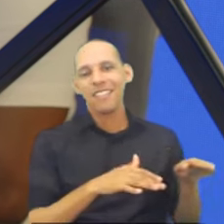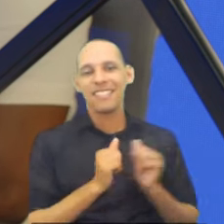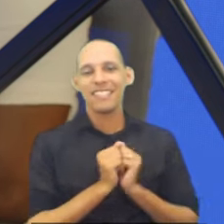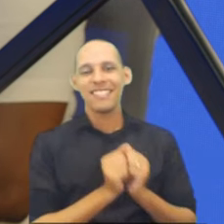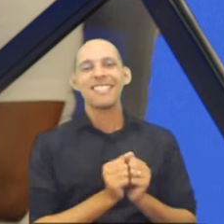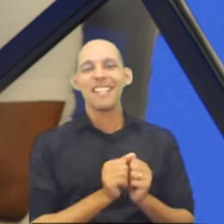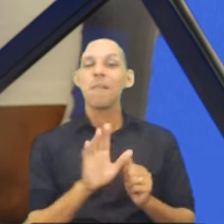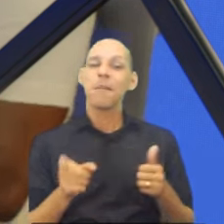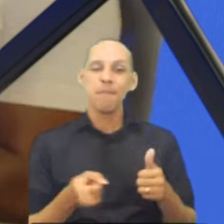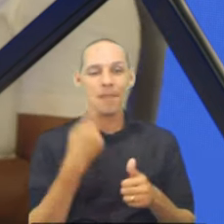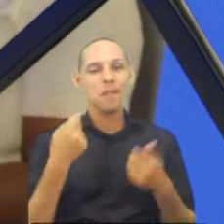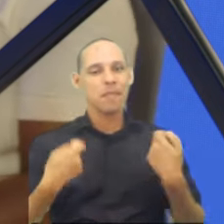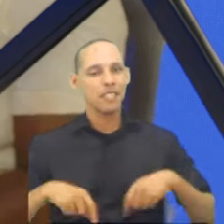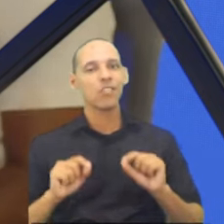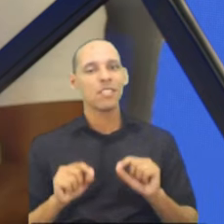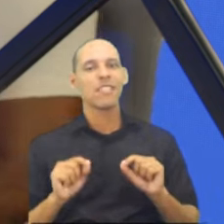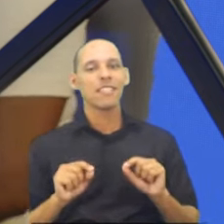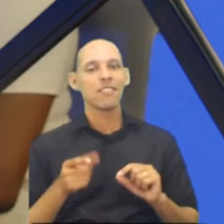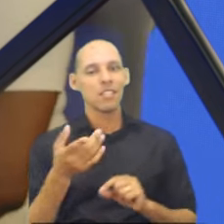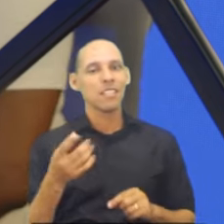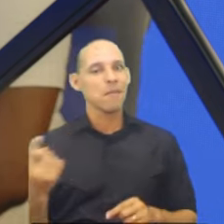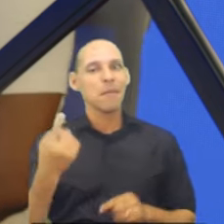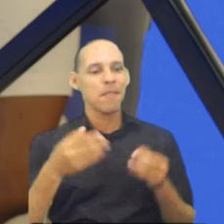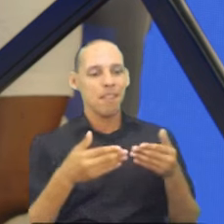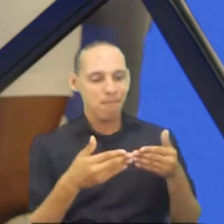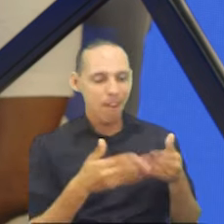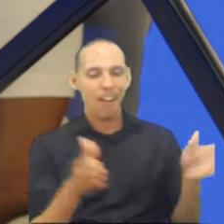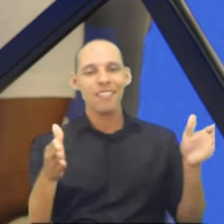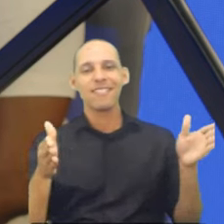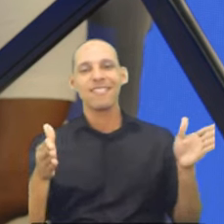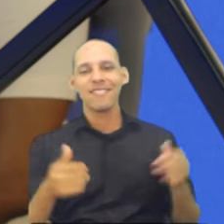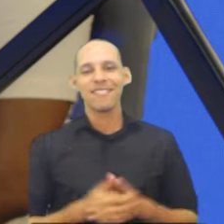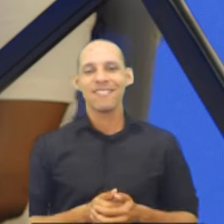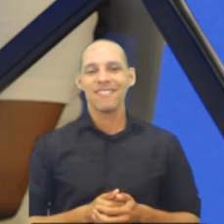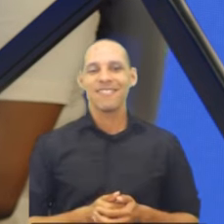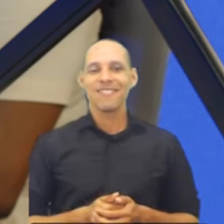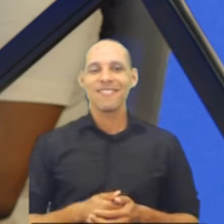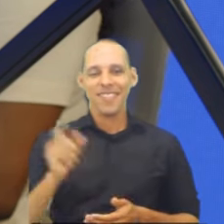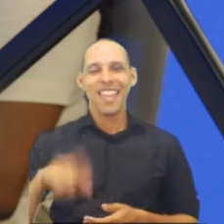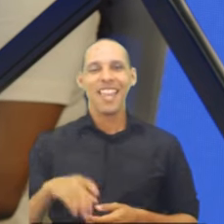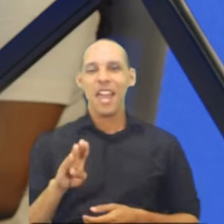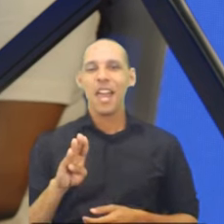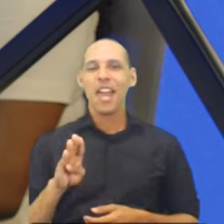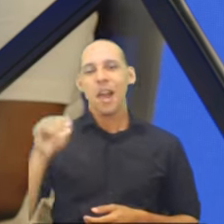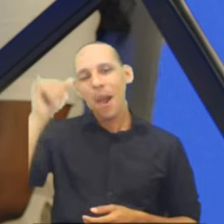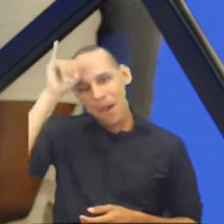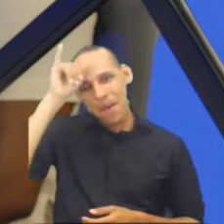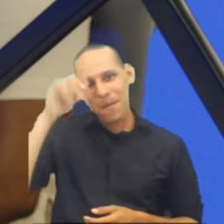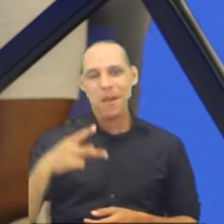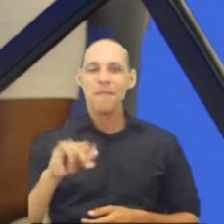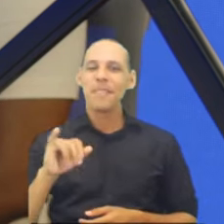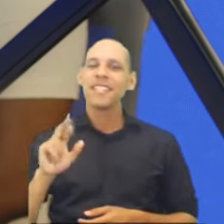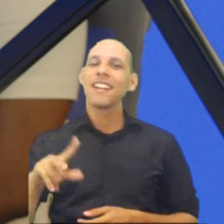mundo mas às vezes precisa ser né o boi de arresto ali boi de arrast que vai para é o que o boi boi de piranha que o pessoal